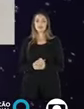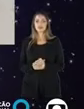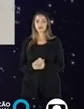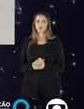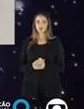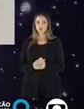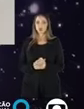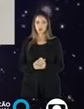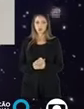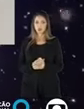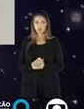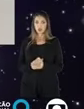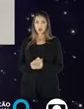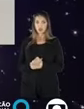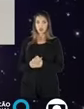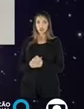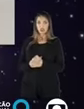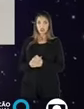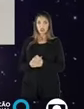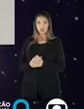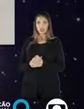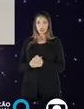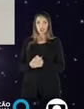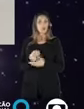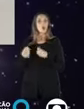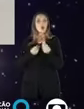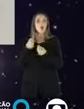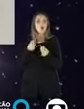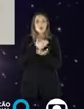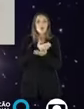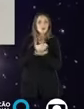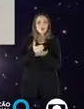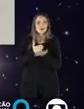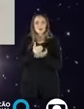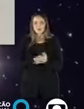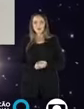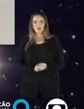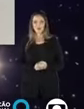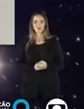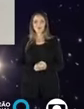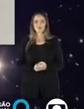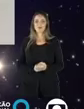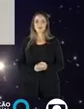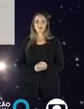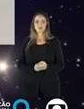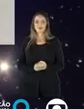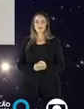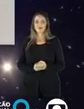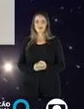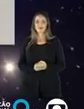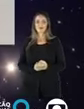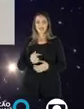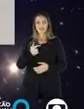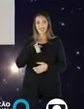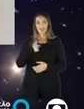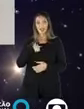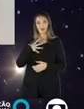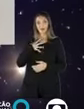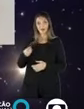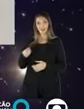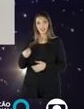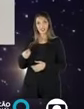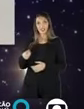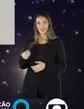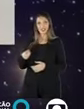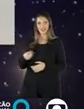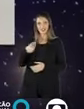à agricultura. Aonde foi que isso começou? Qual foi o seu clique? Bom, eu sou filha de produtor, né? Então eu